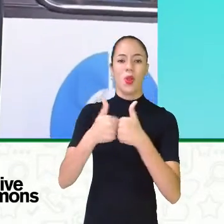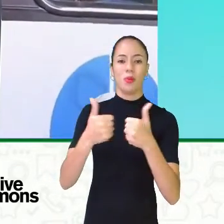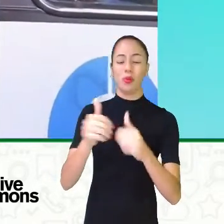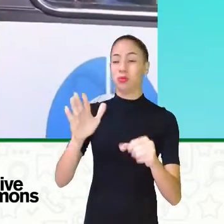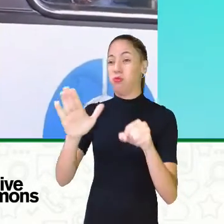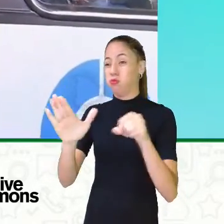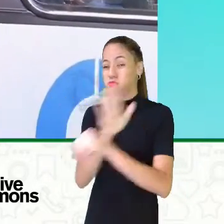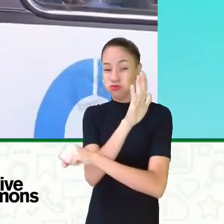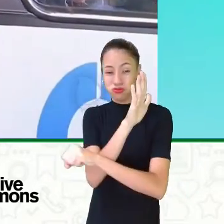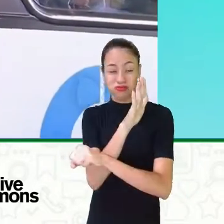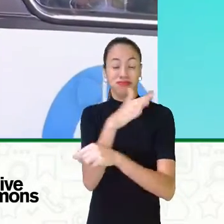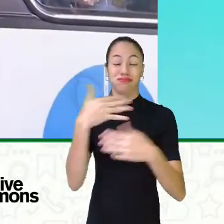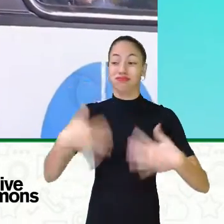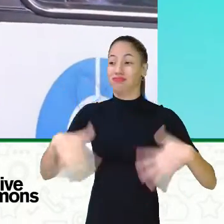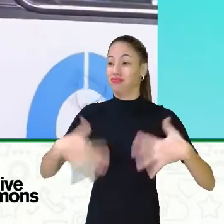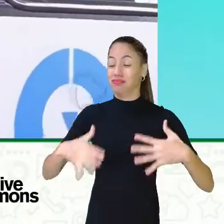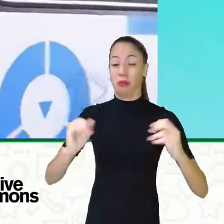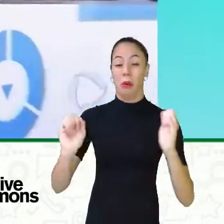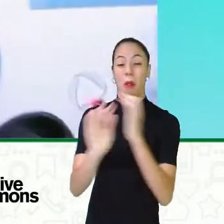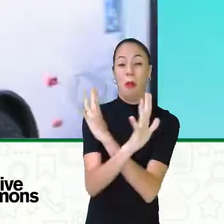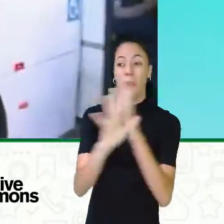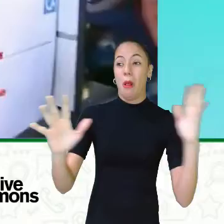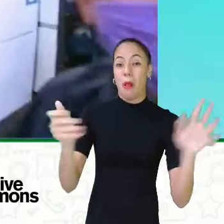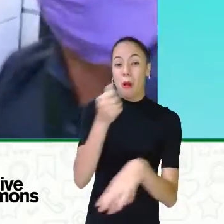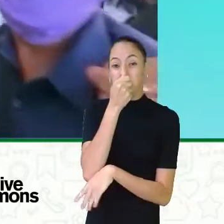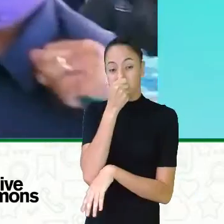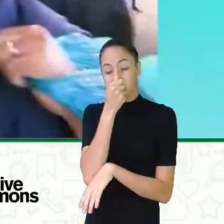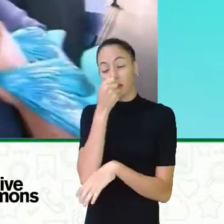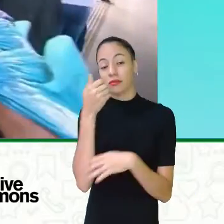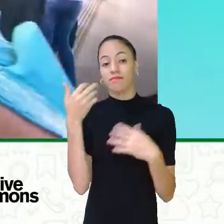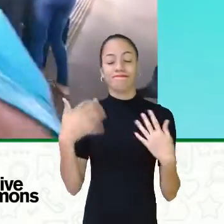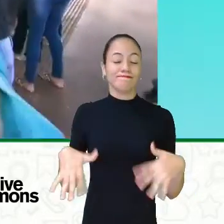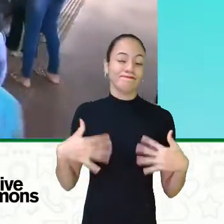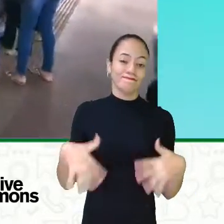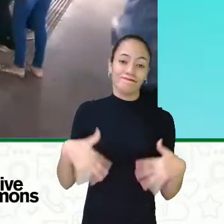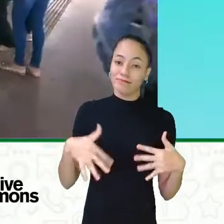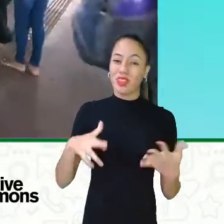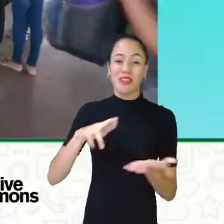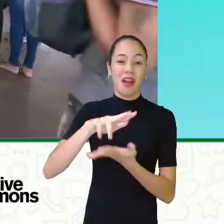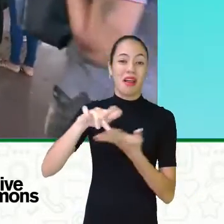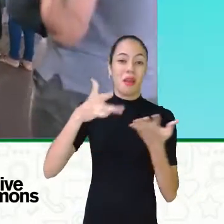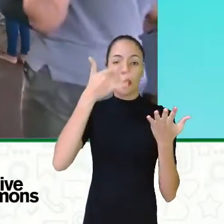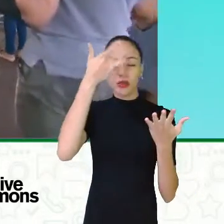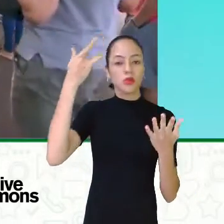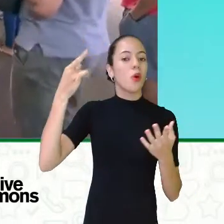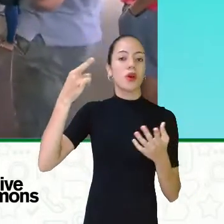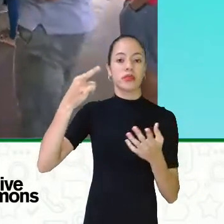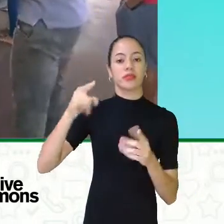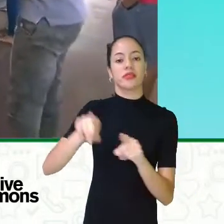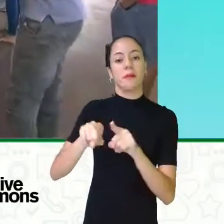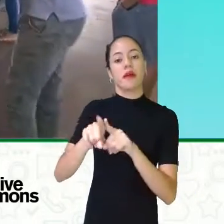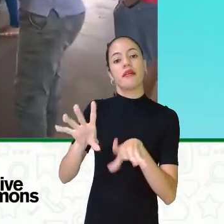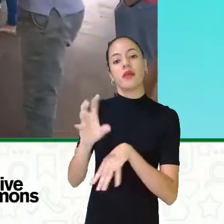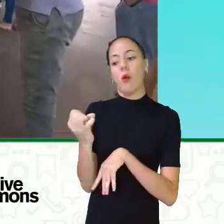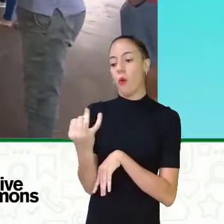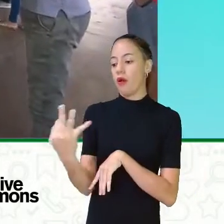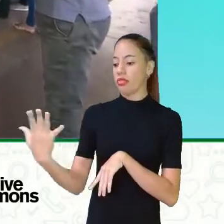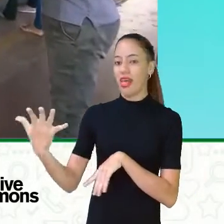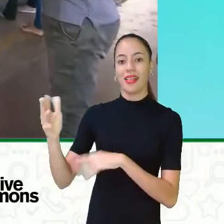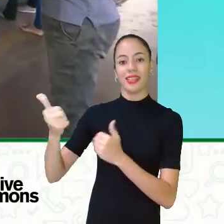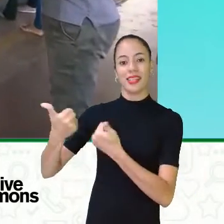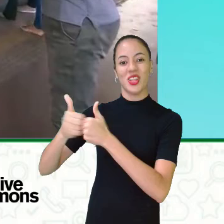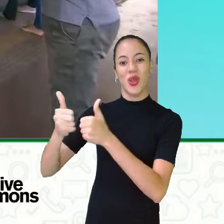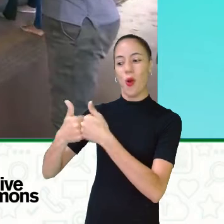lotados. Super lotados, né? A demanda populacional não é suprida com a quantidade de veículos disponíveis, né? Aí pronto,